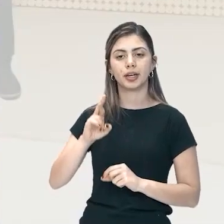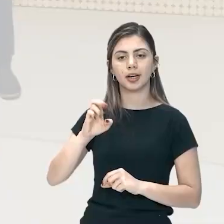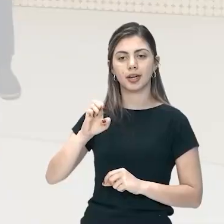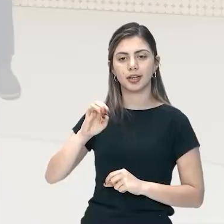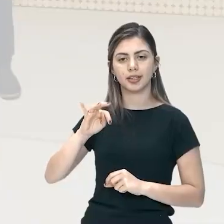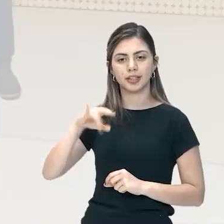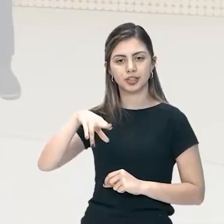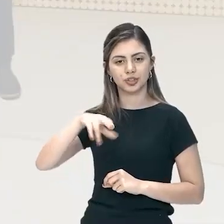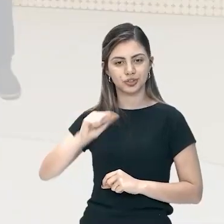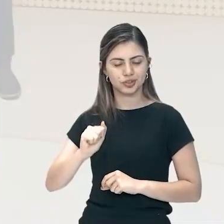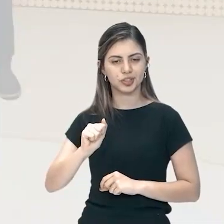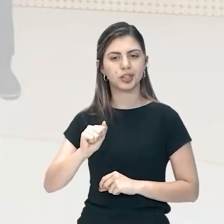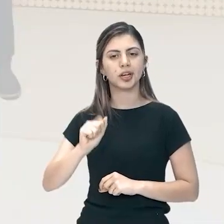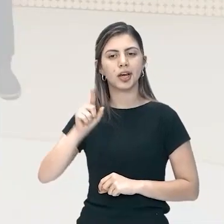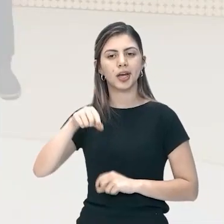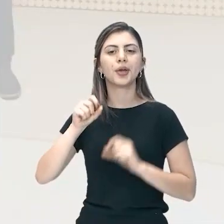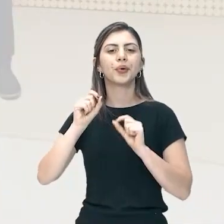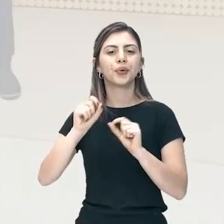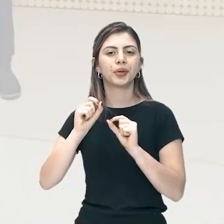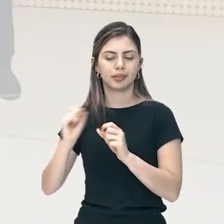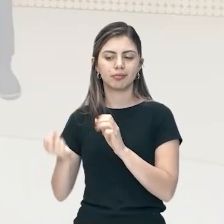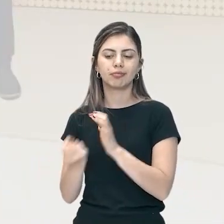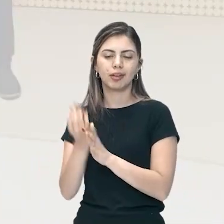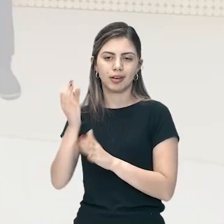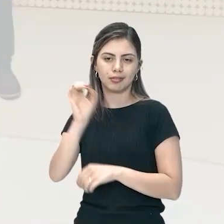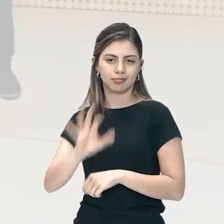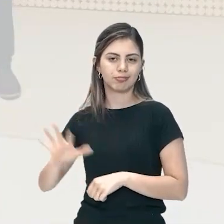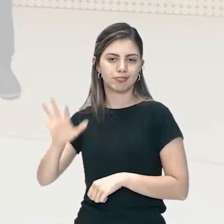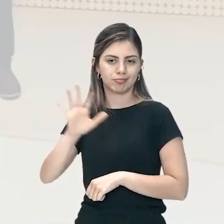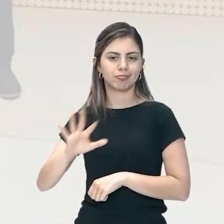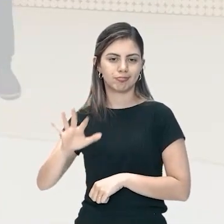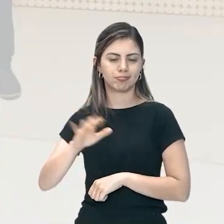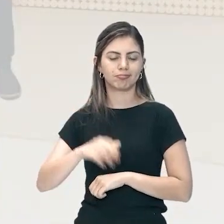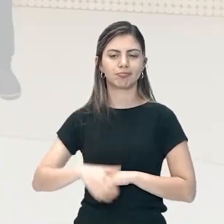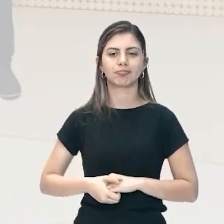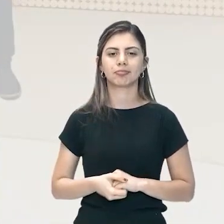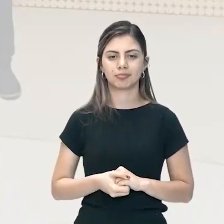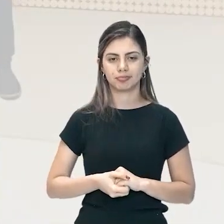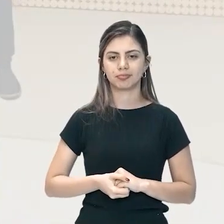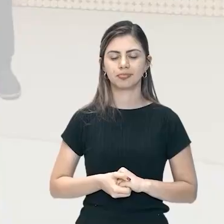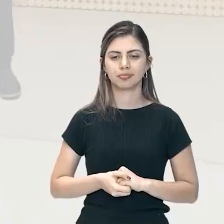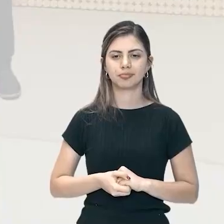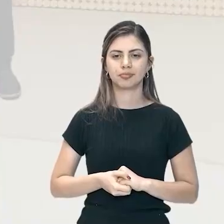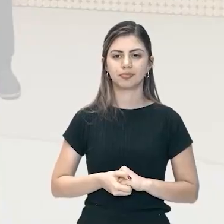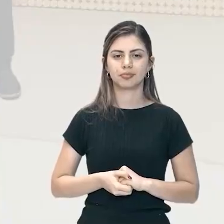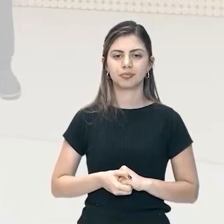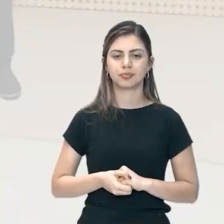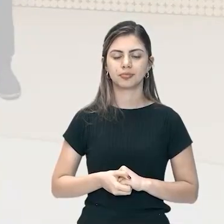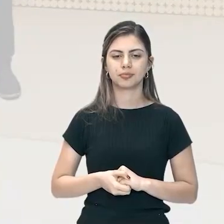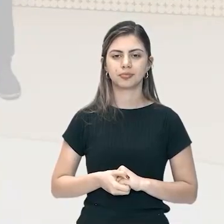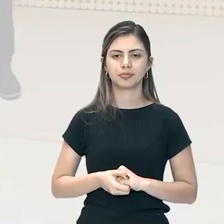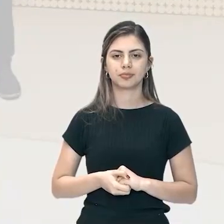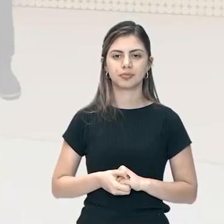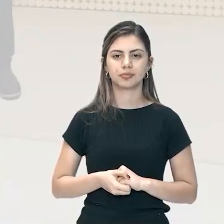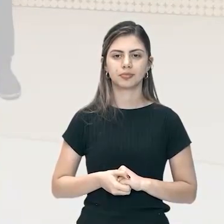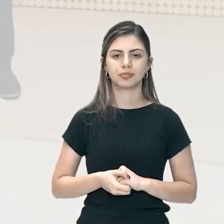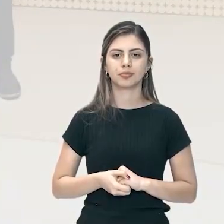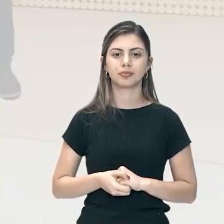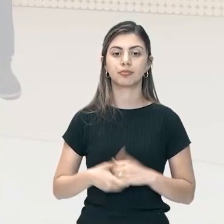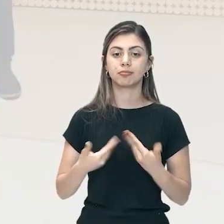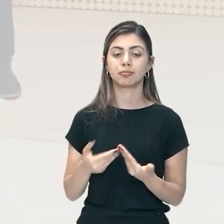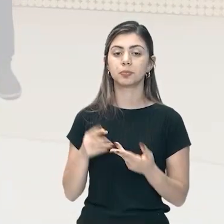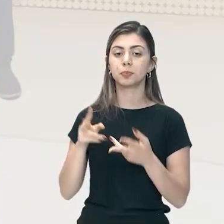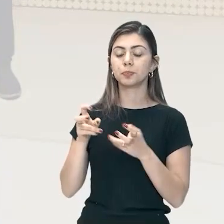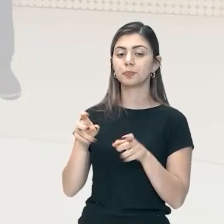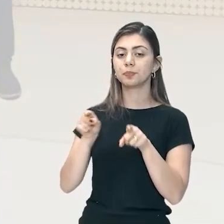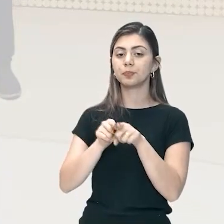retina, né? Que é onde vai lá se formar a imagem, tá, pessoal? Além disso, ó, a gente percebe também